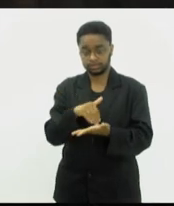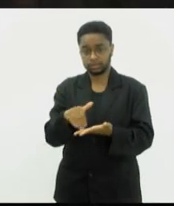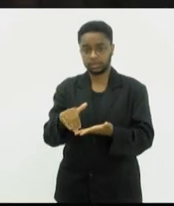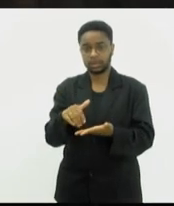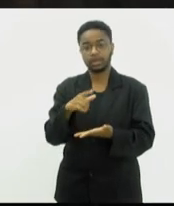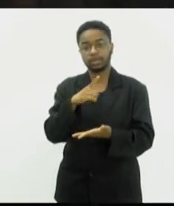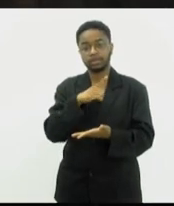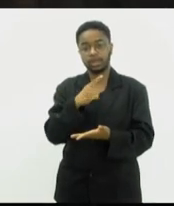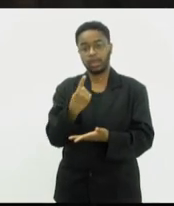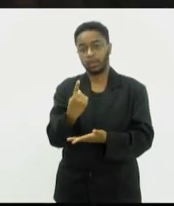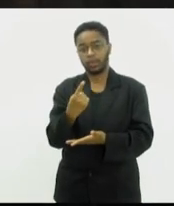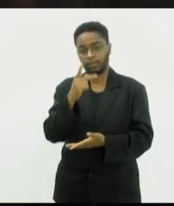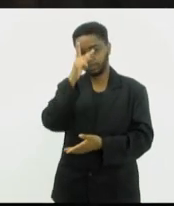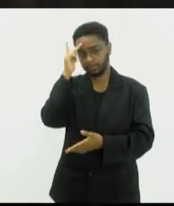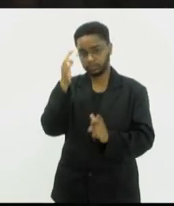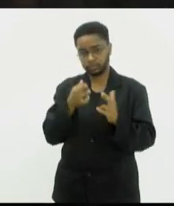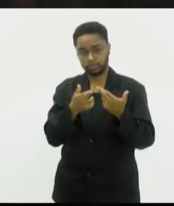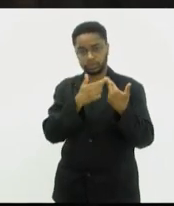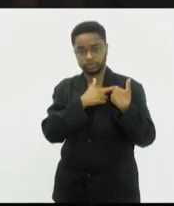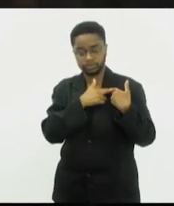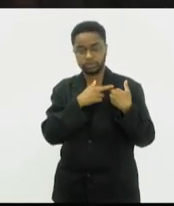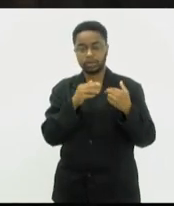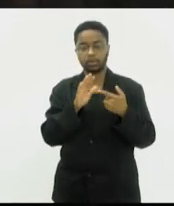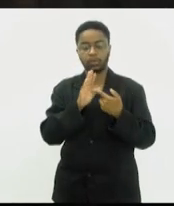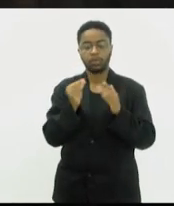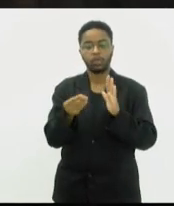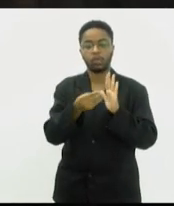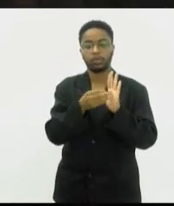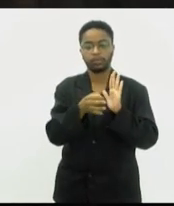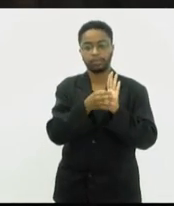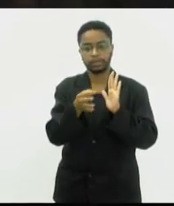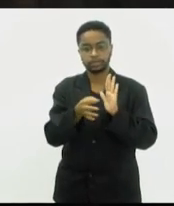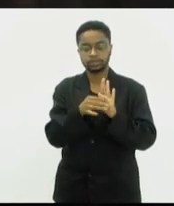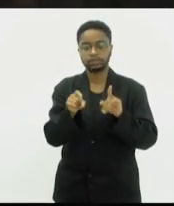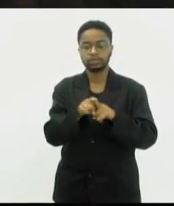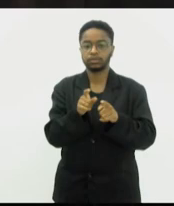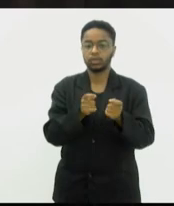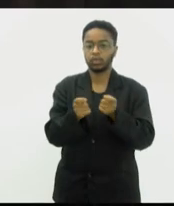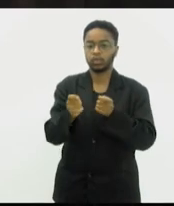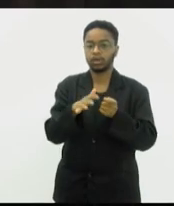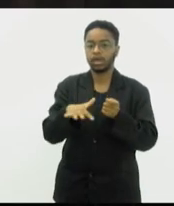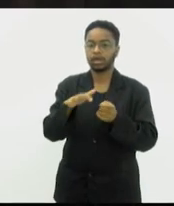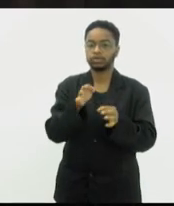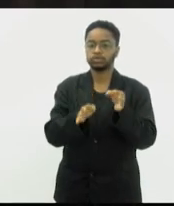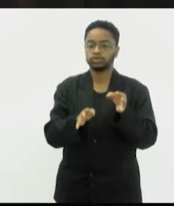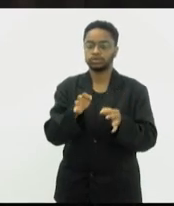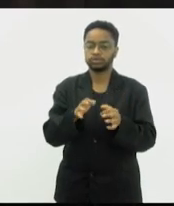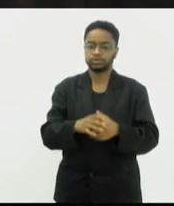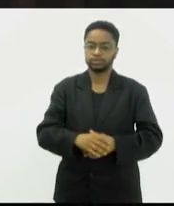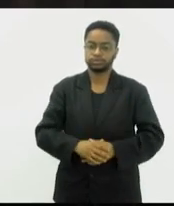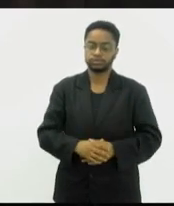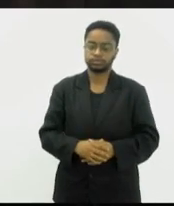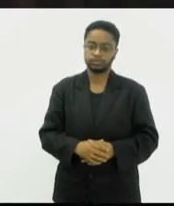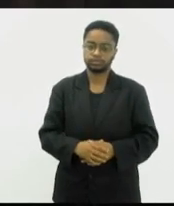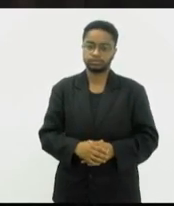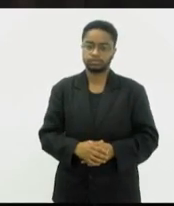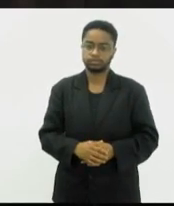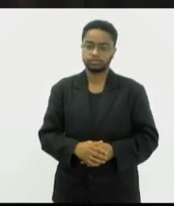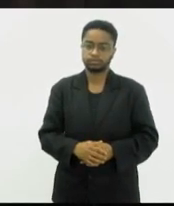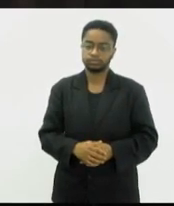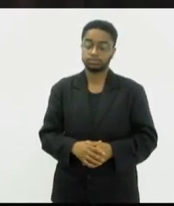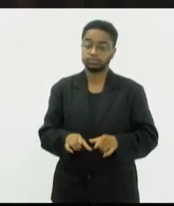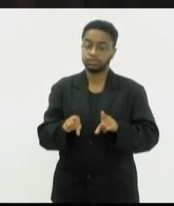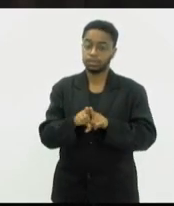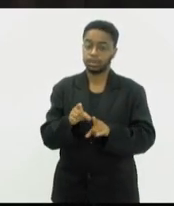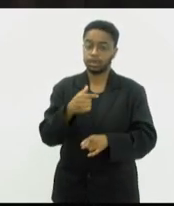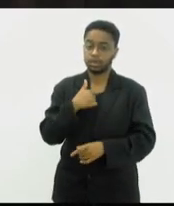tem um procurador parecerista para fazer os controles jurídicos. E até acho